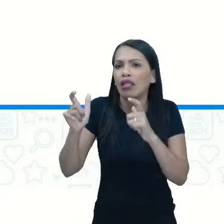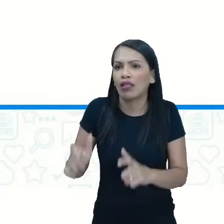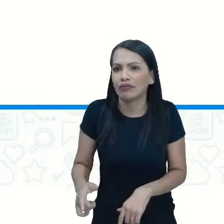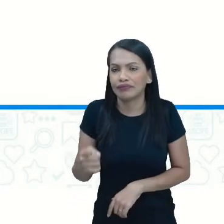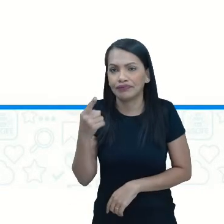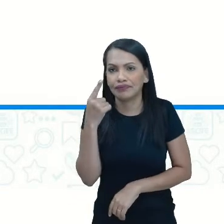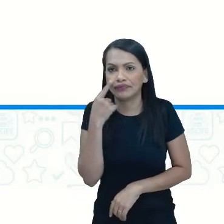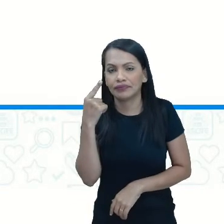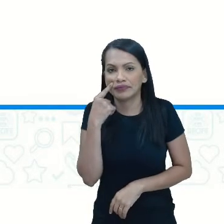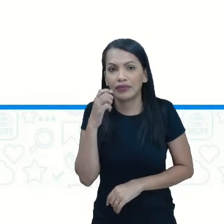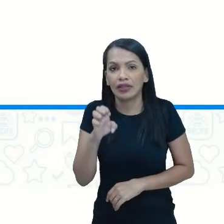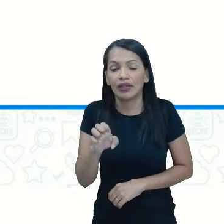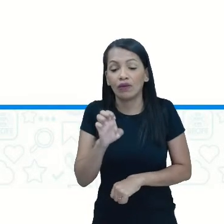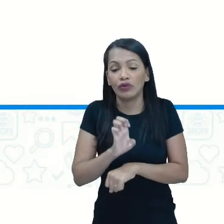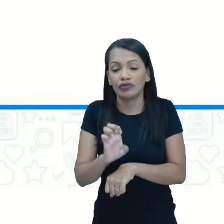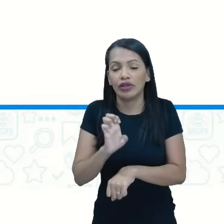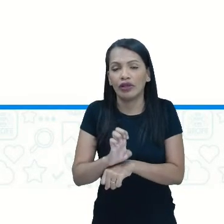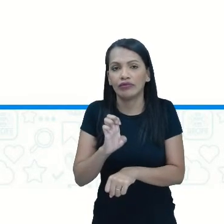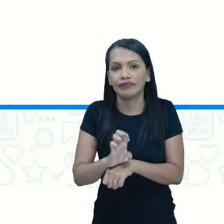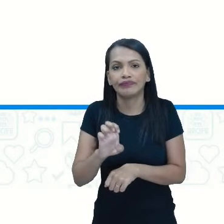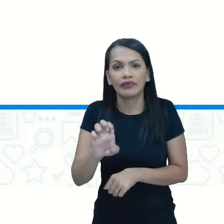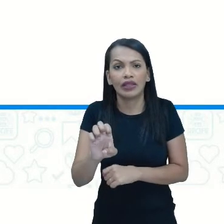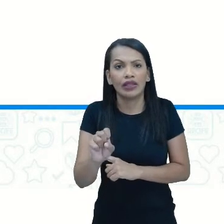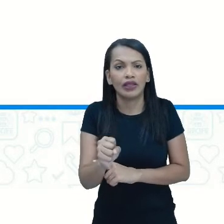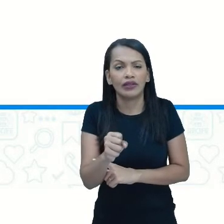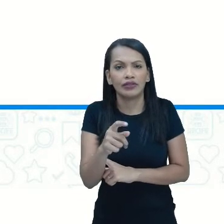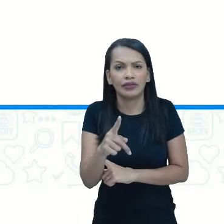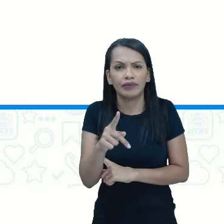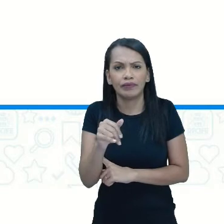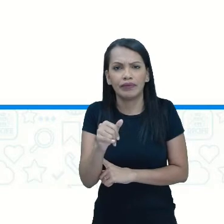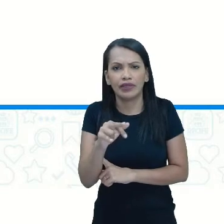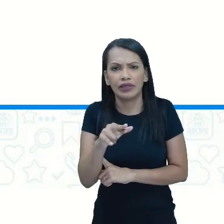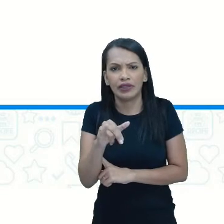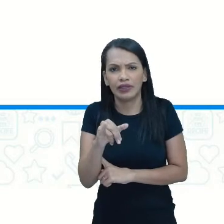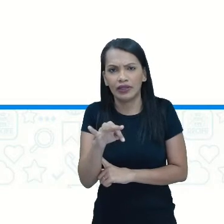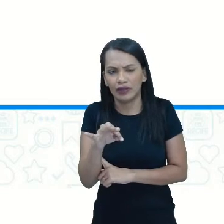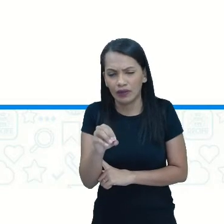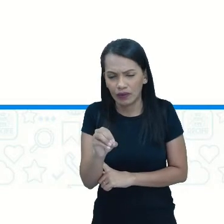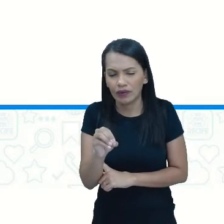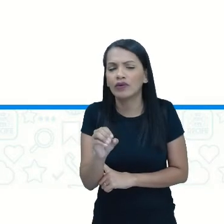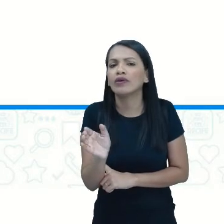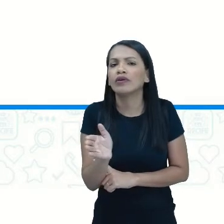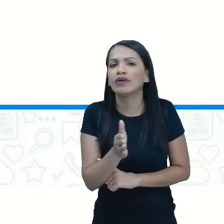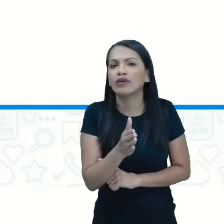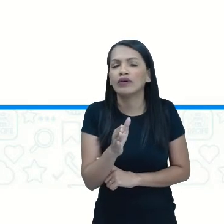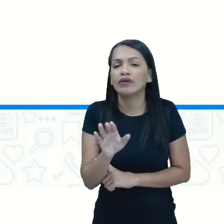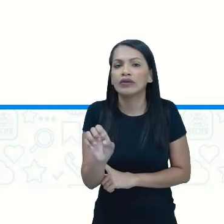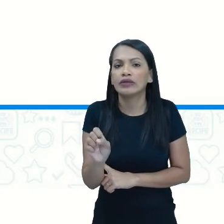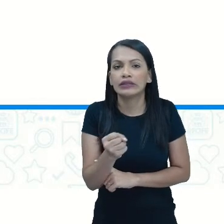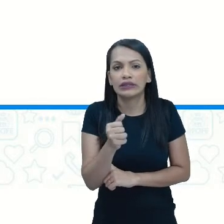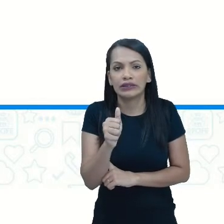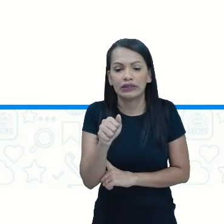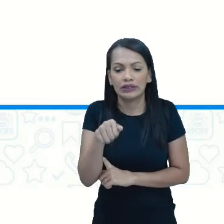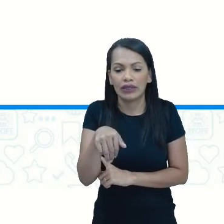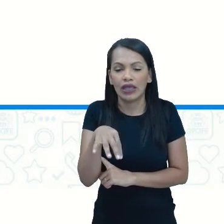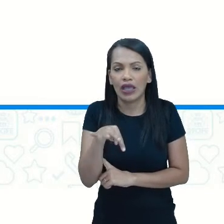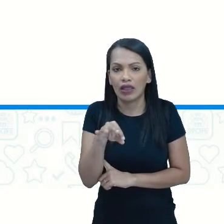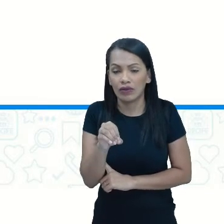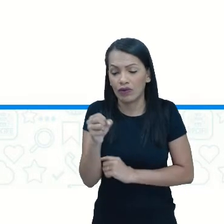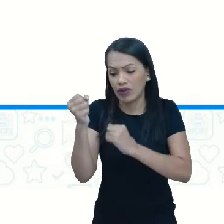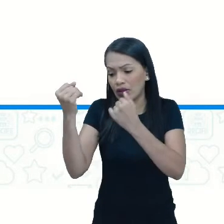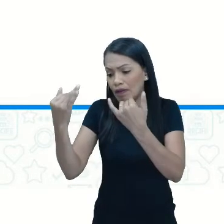Espírito Santo, o estado, certo? E nesse guia de cidades explica os lugares que as